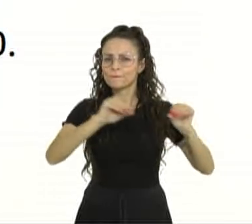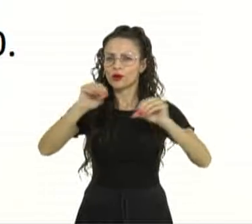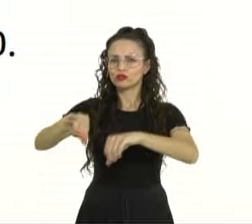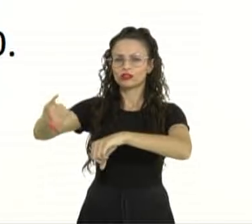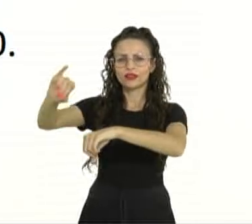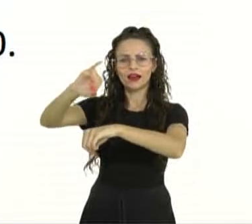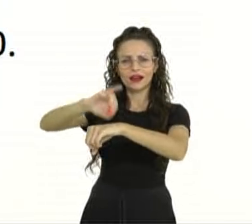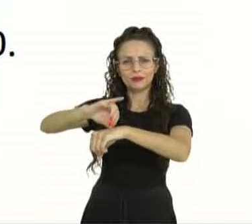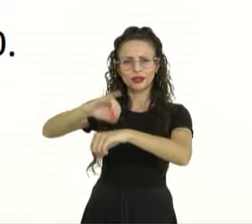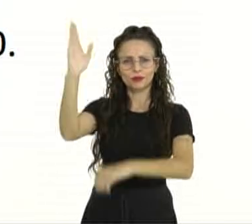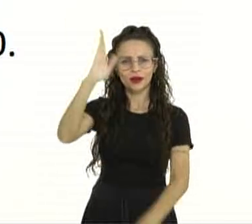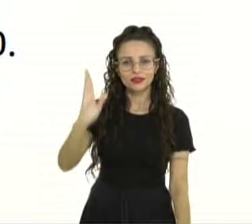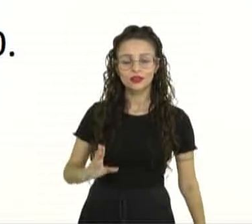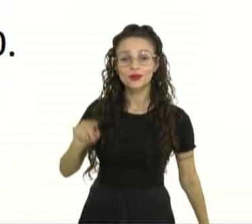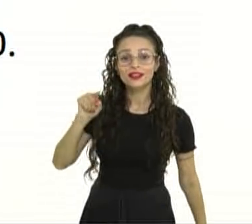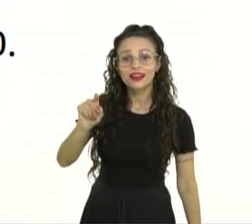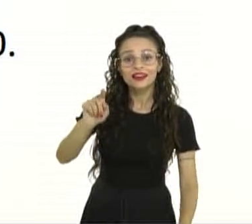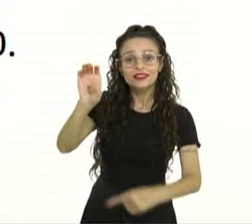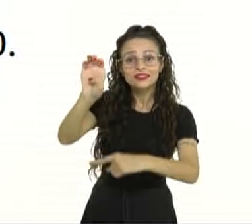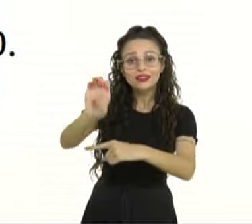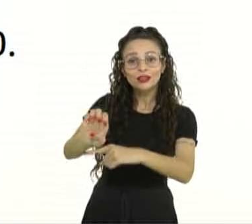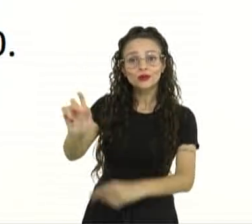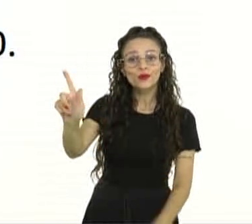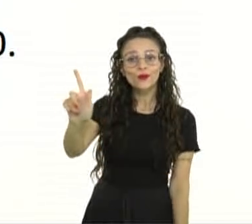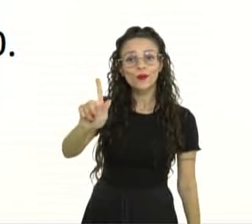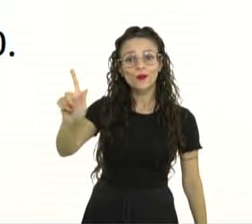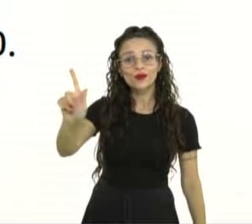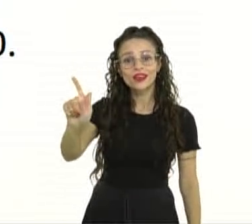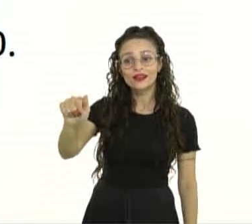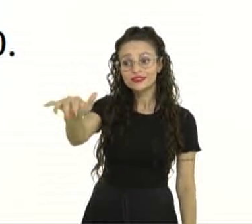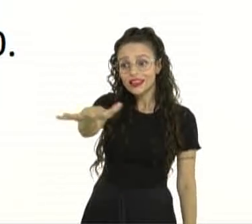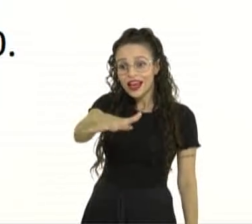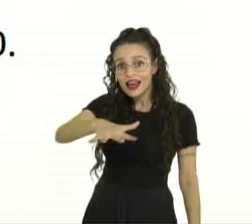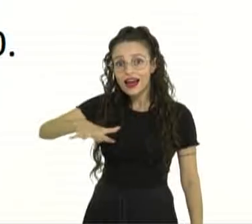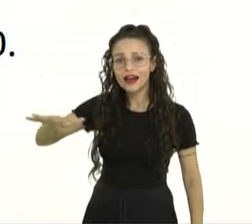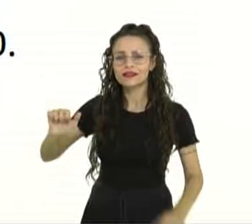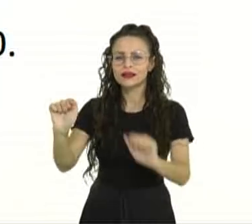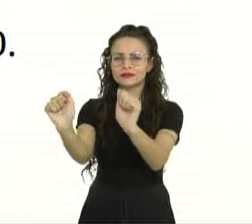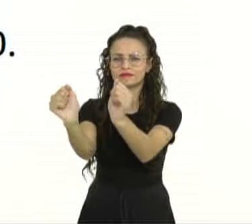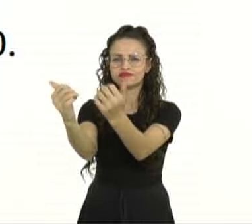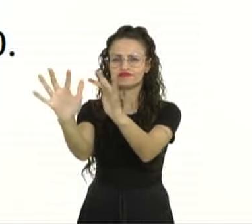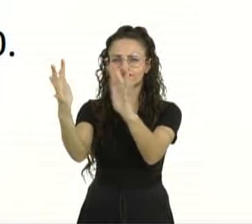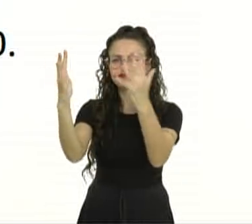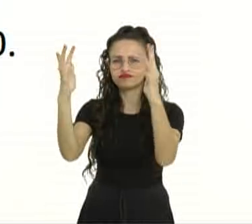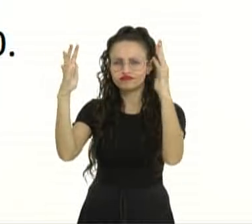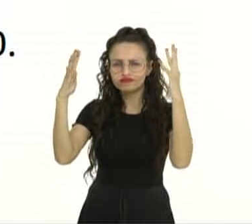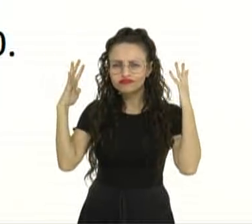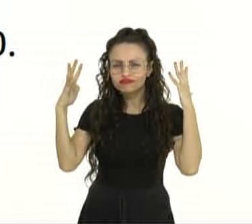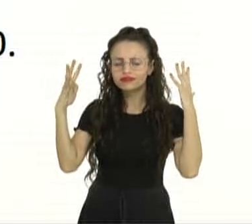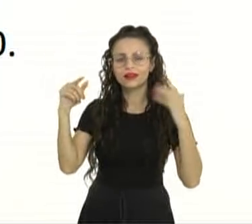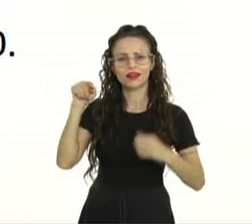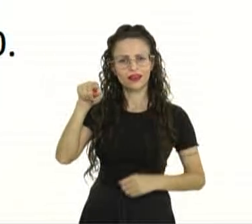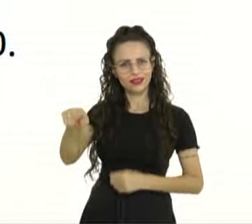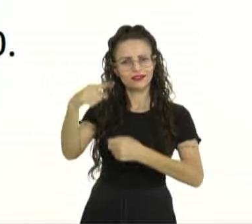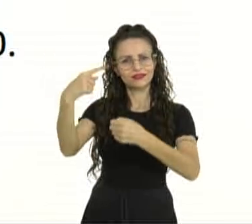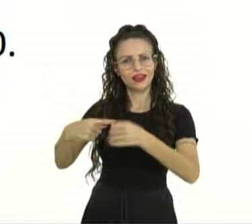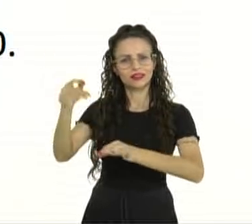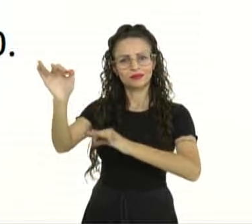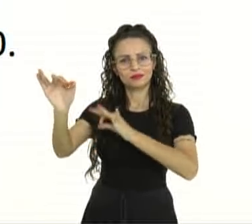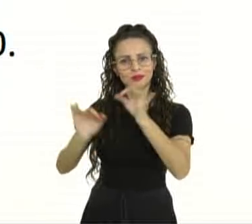mais desafiador, no estado de Goiás, transformar o meio natural do Cerrado numa cidade planejada,